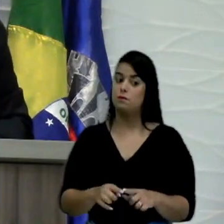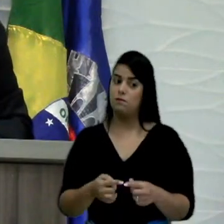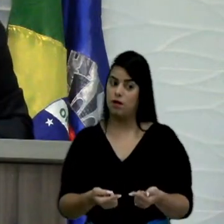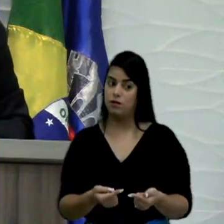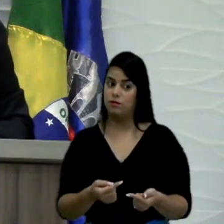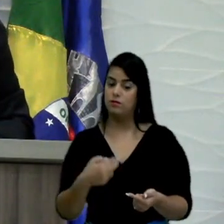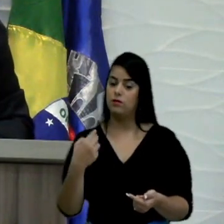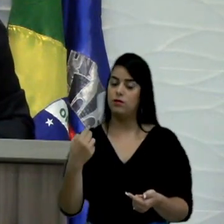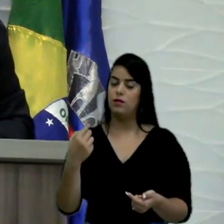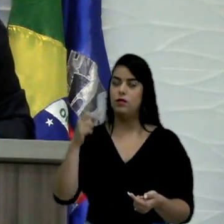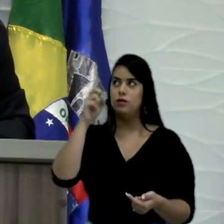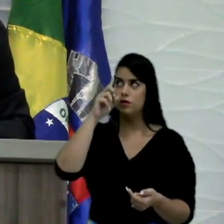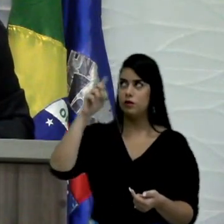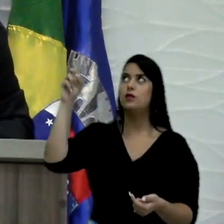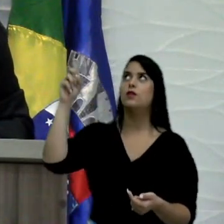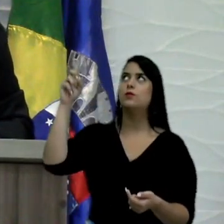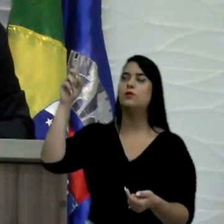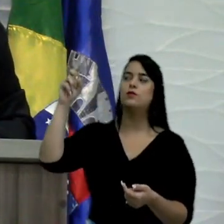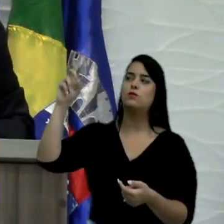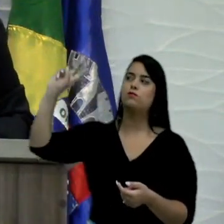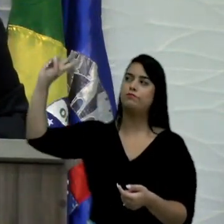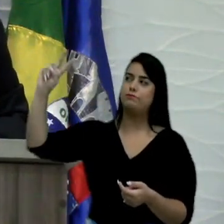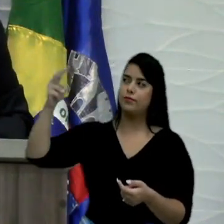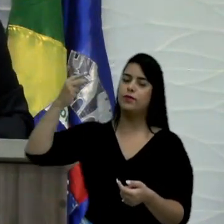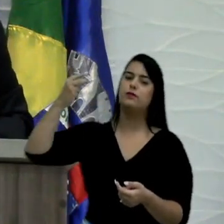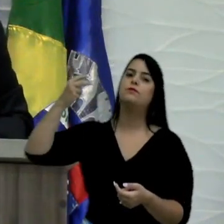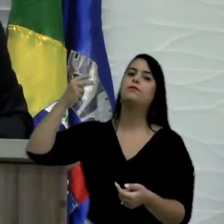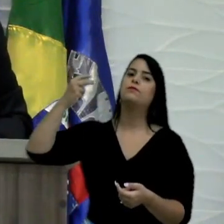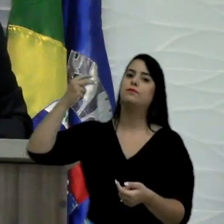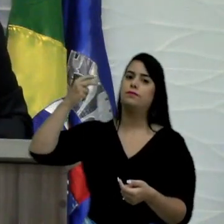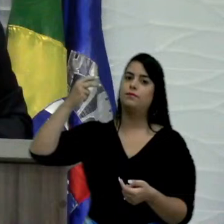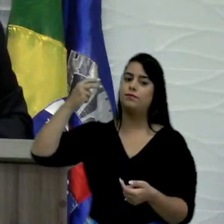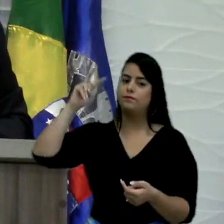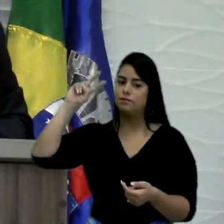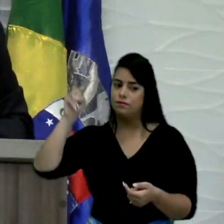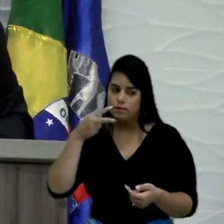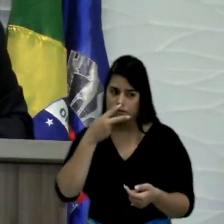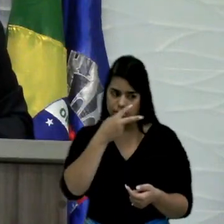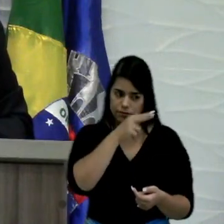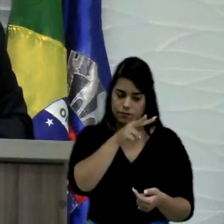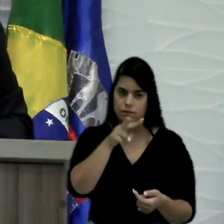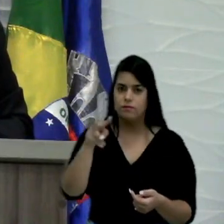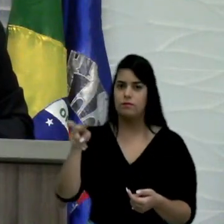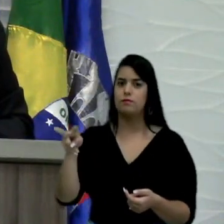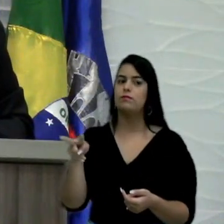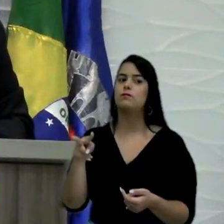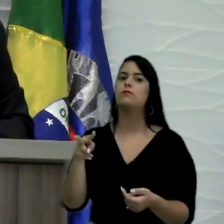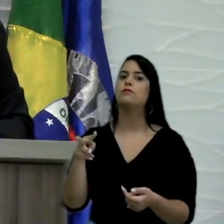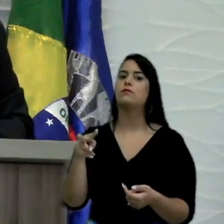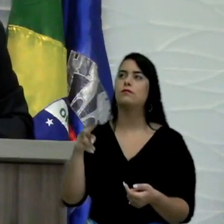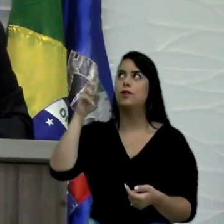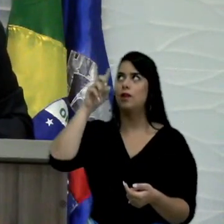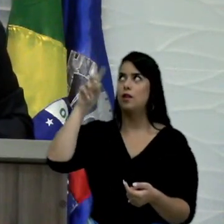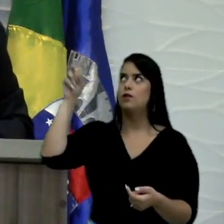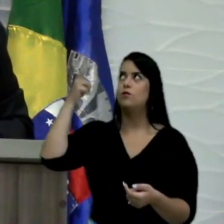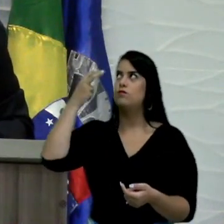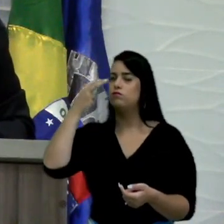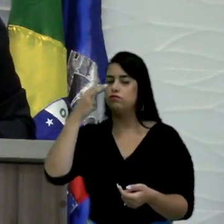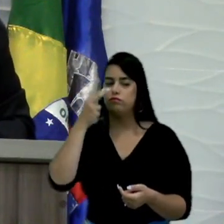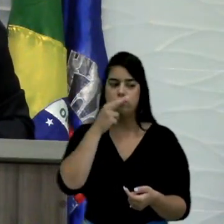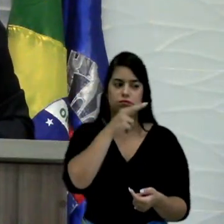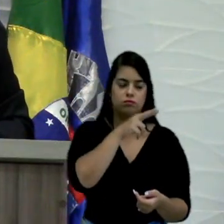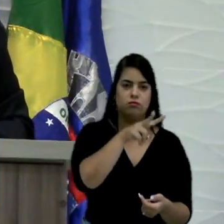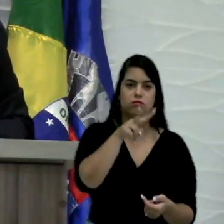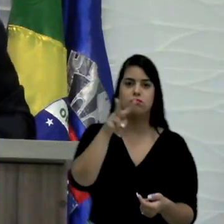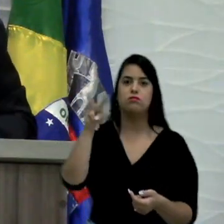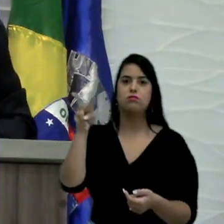nós temos um Deus lá em cima que está olhando, observando tudo o que você faz de bom e de ruim. Eu perdoo. Agora não